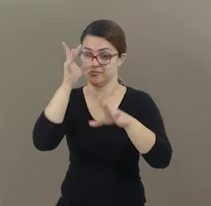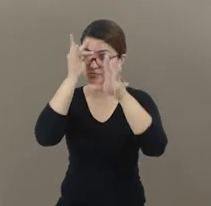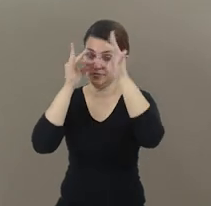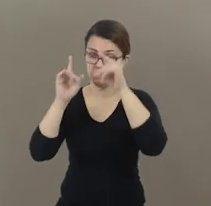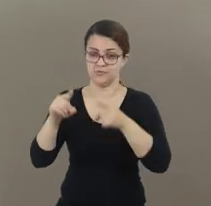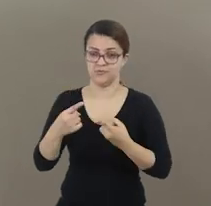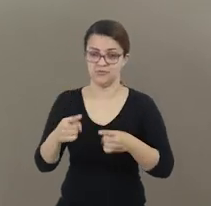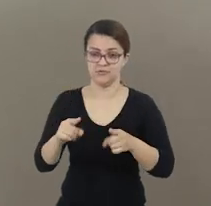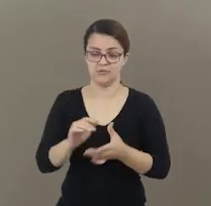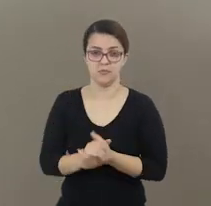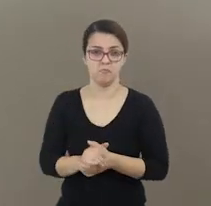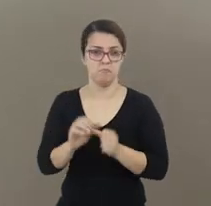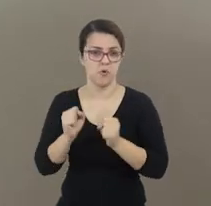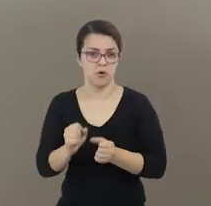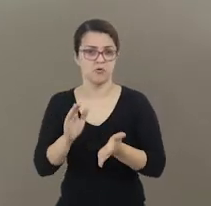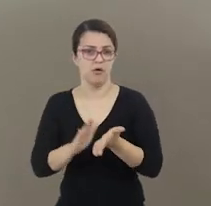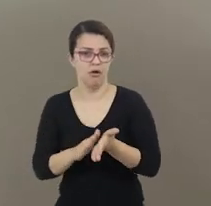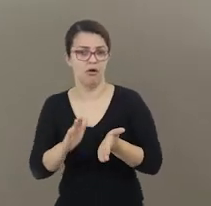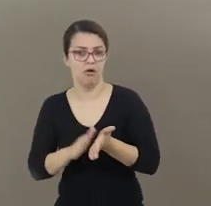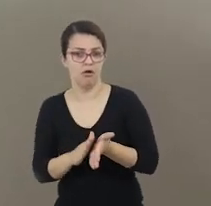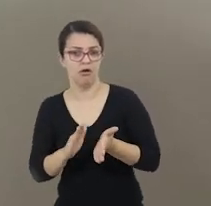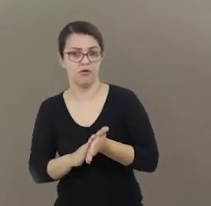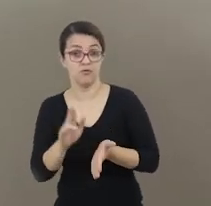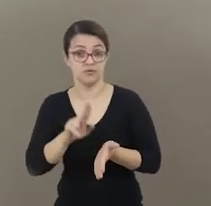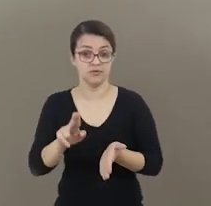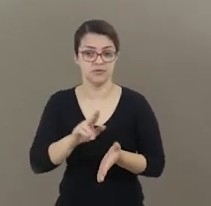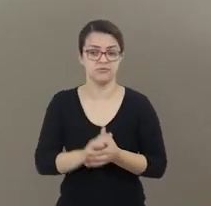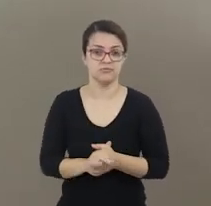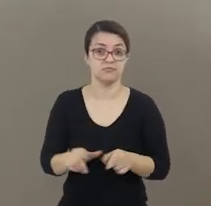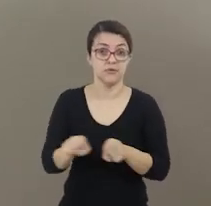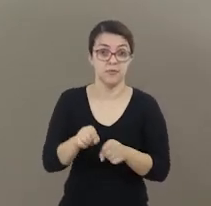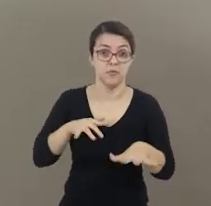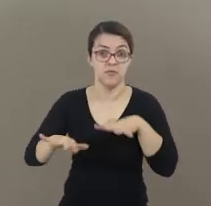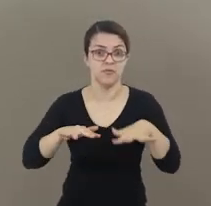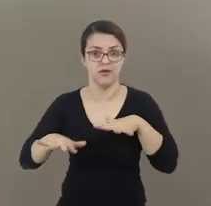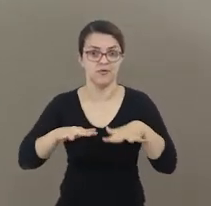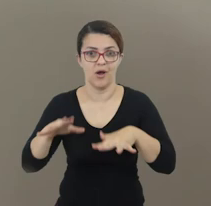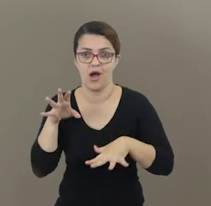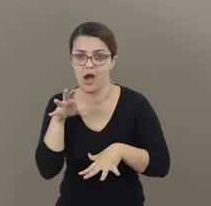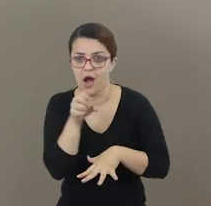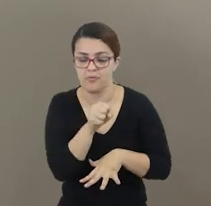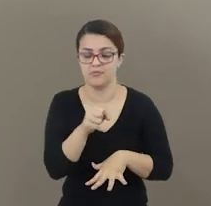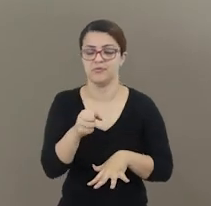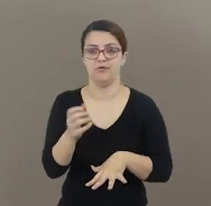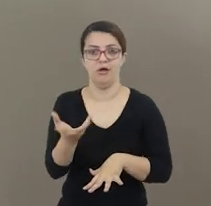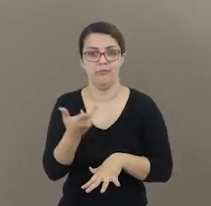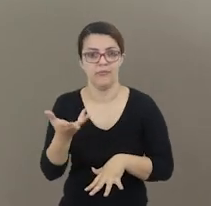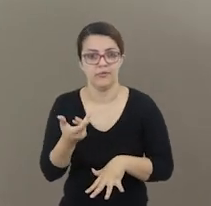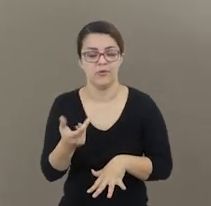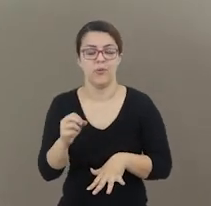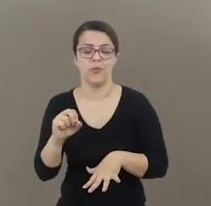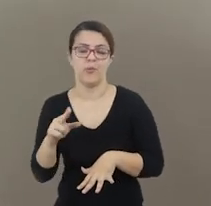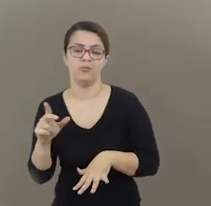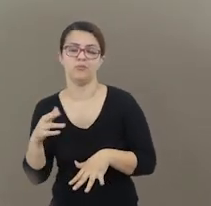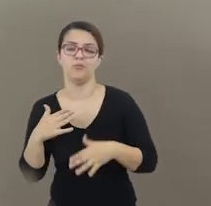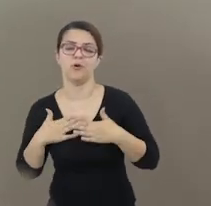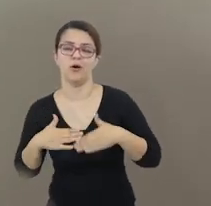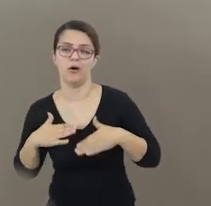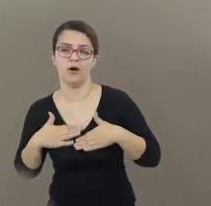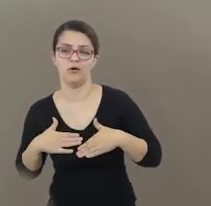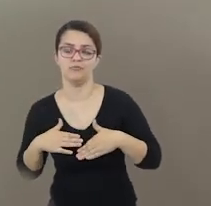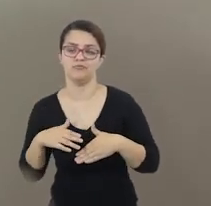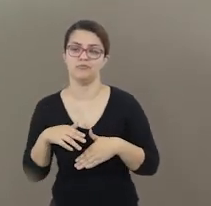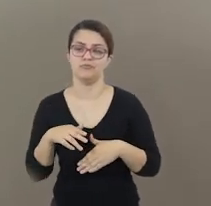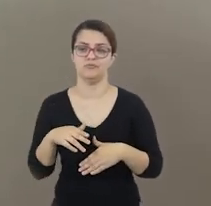em si, tá bom? Pode fazer só com as palmas, pode aumentar a velocidade da música ou diminuir conforme a criança for